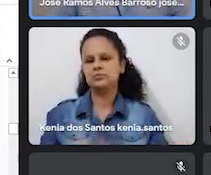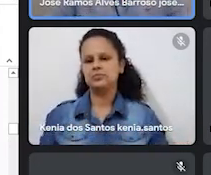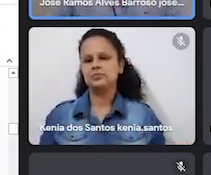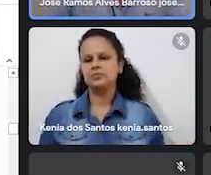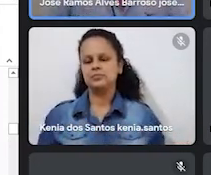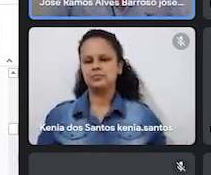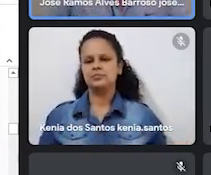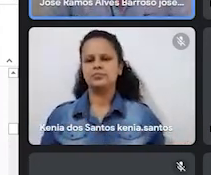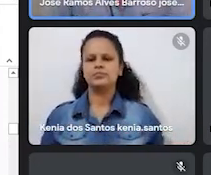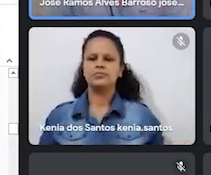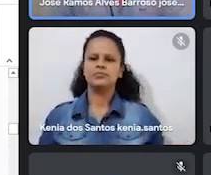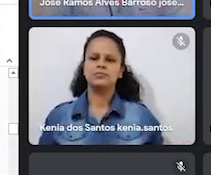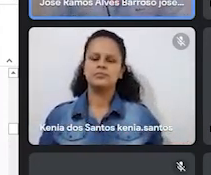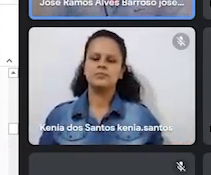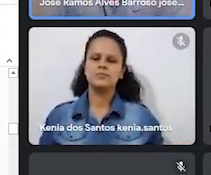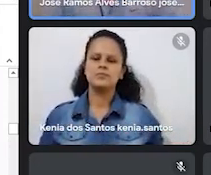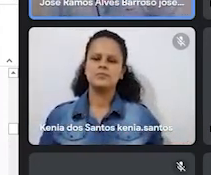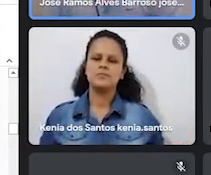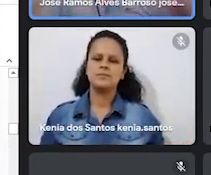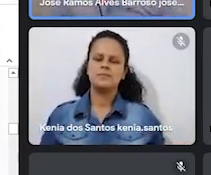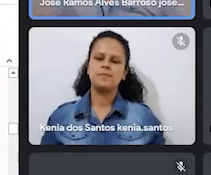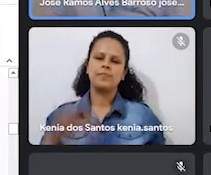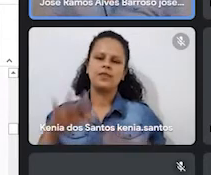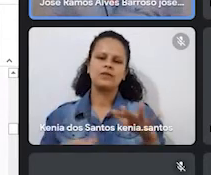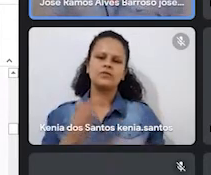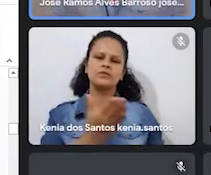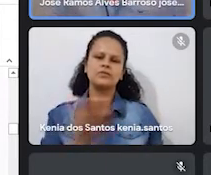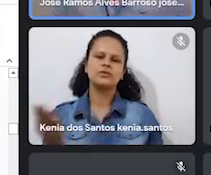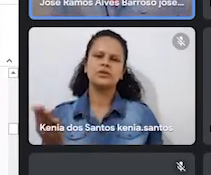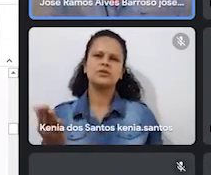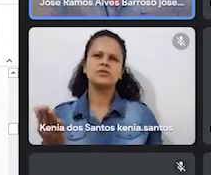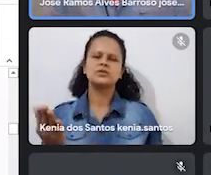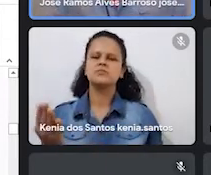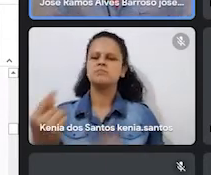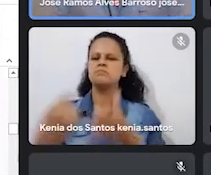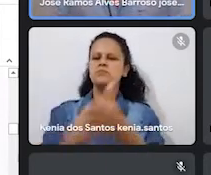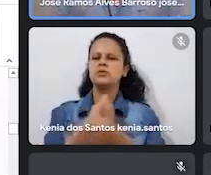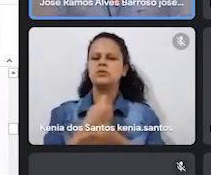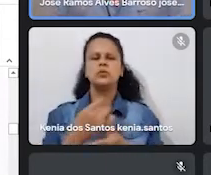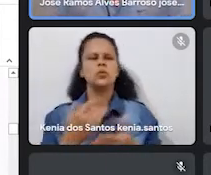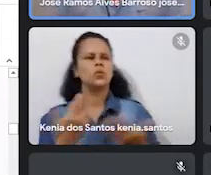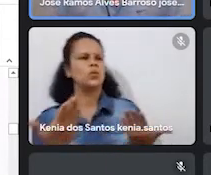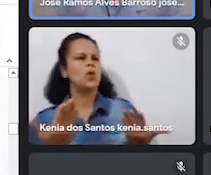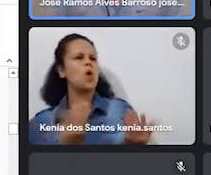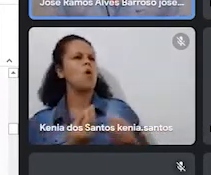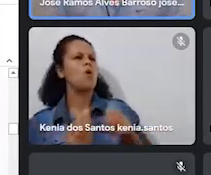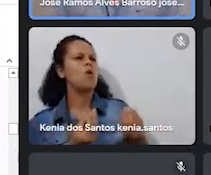Aí vocês me falam assim, Barroso, mas para que isso?